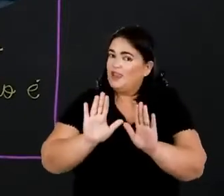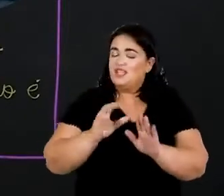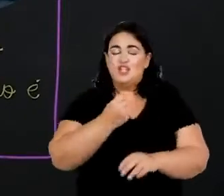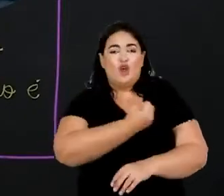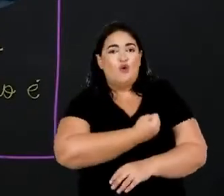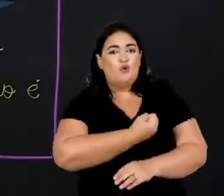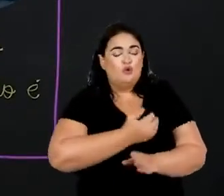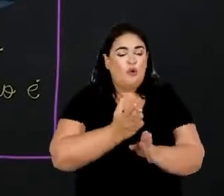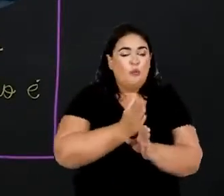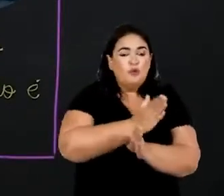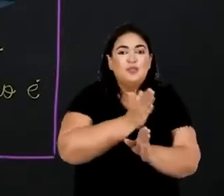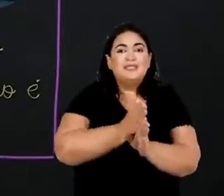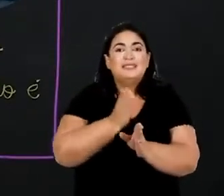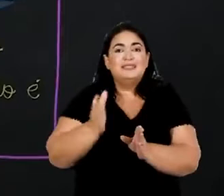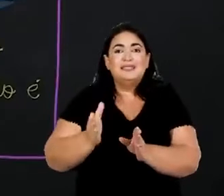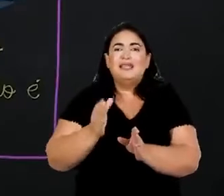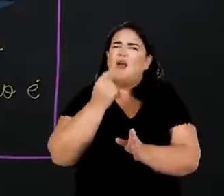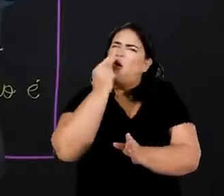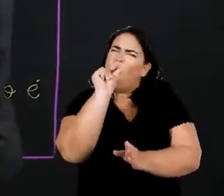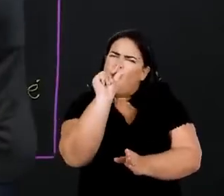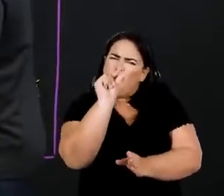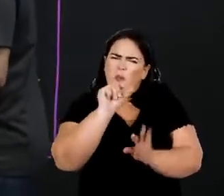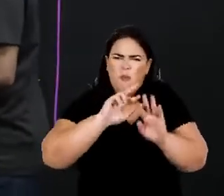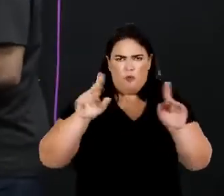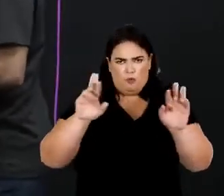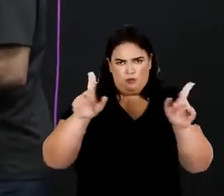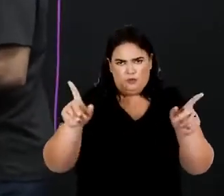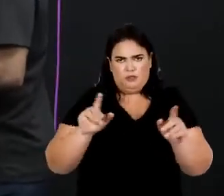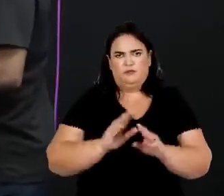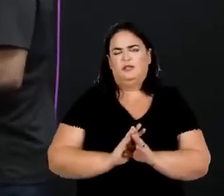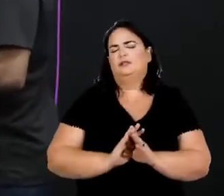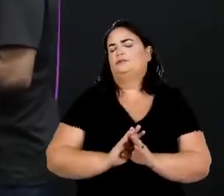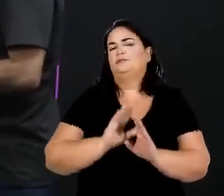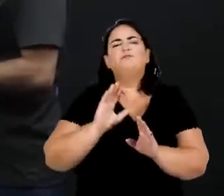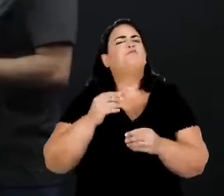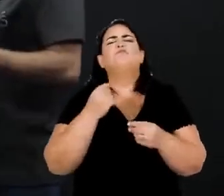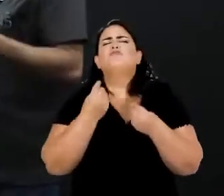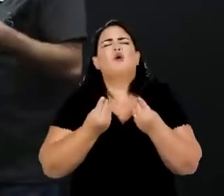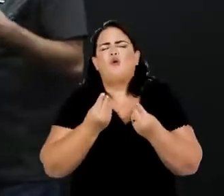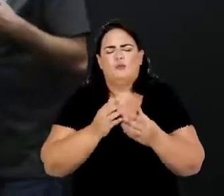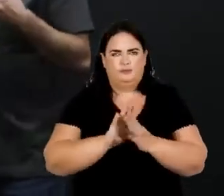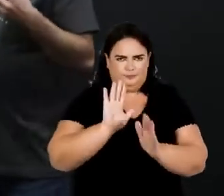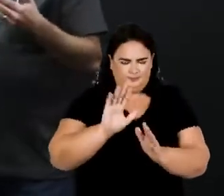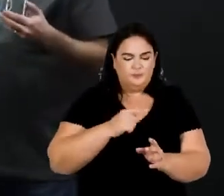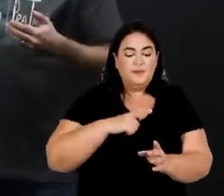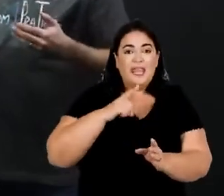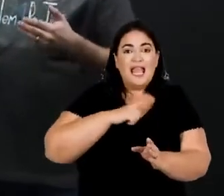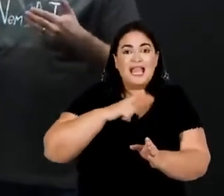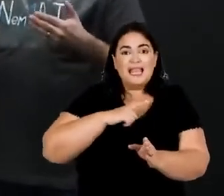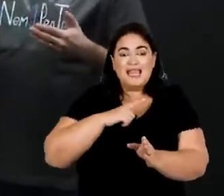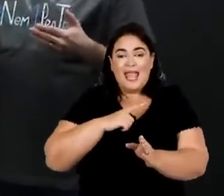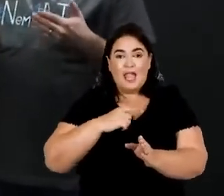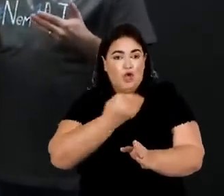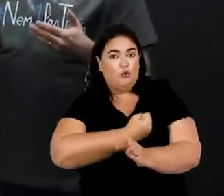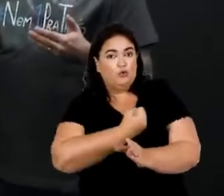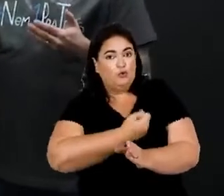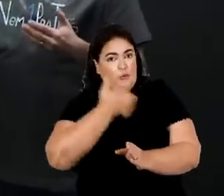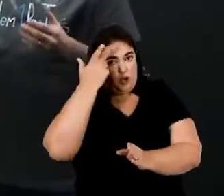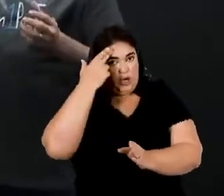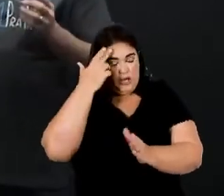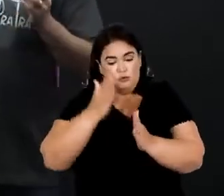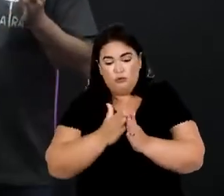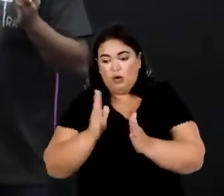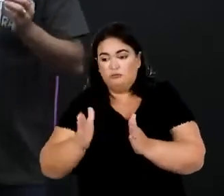inteiros é um pouco diferente porque porque além de envolver os números naturais eles começaram também